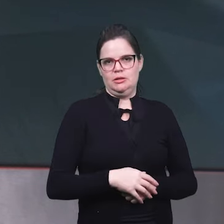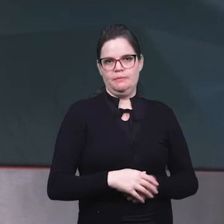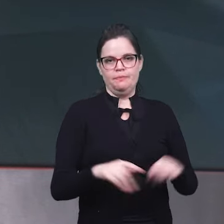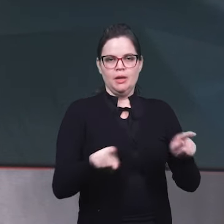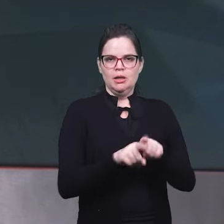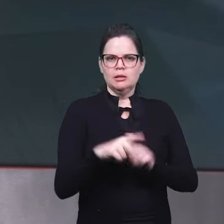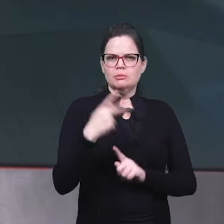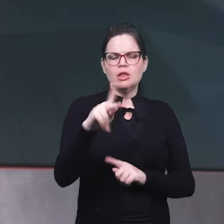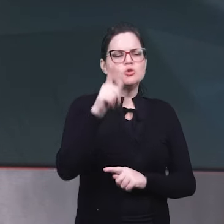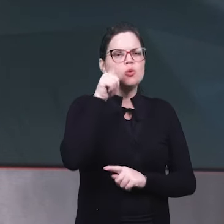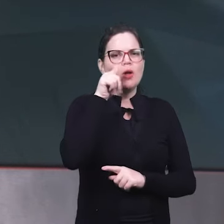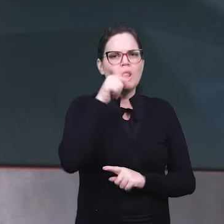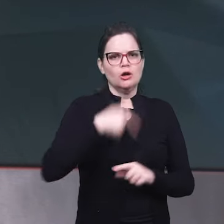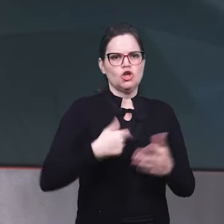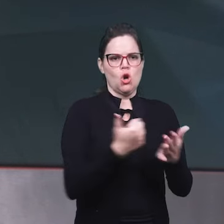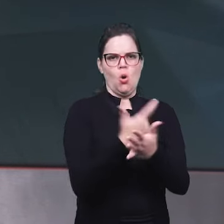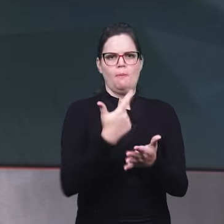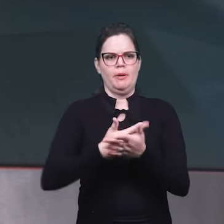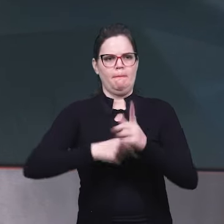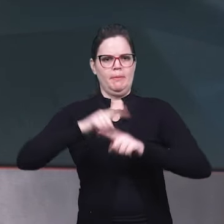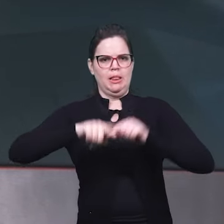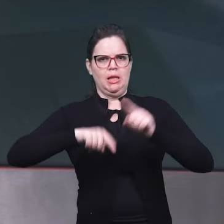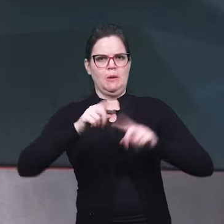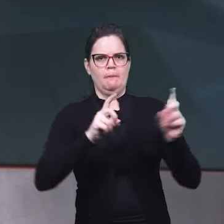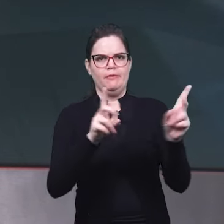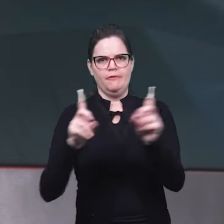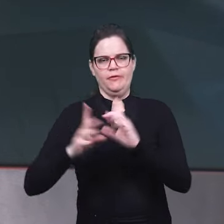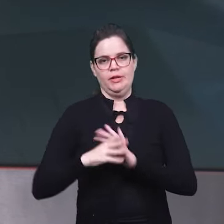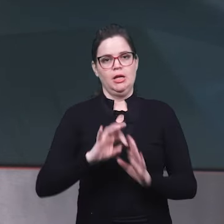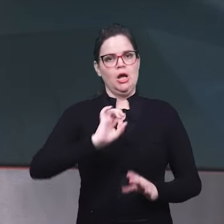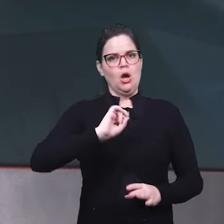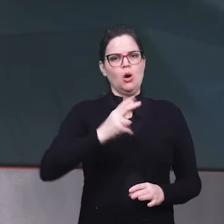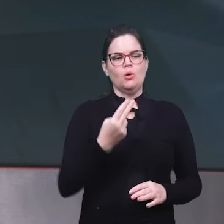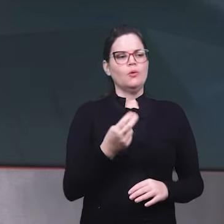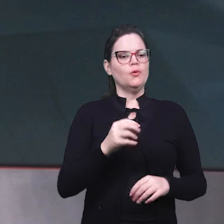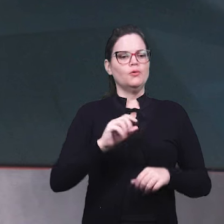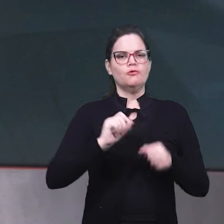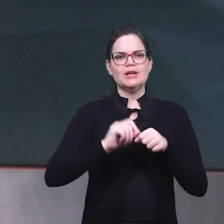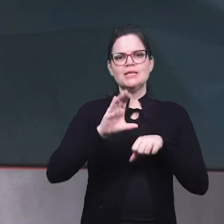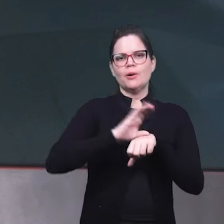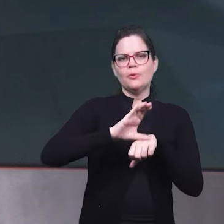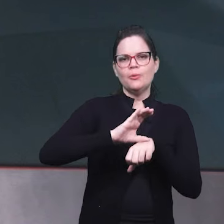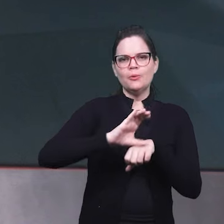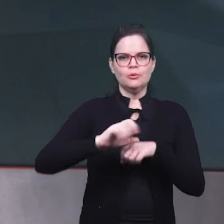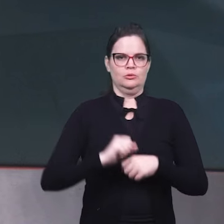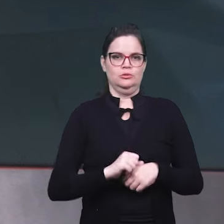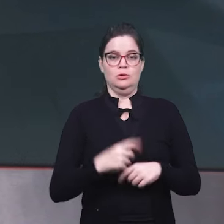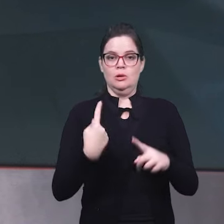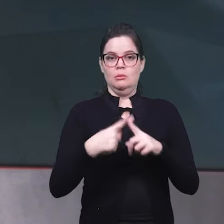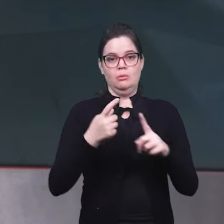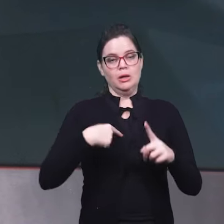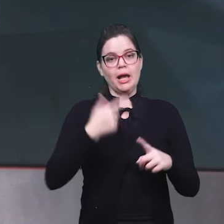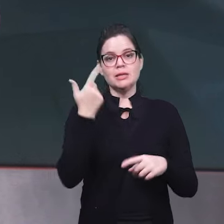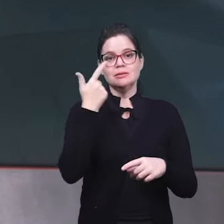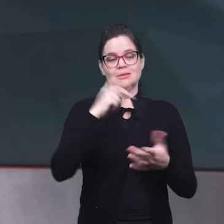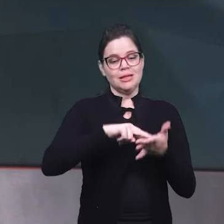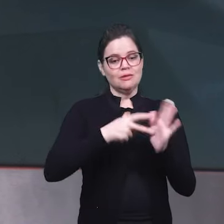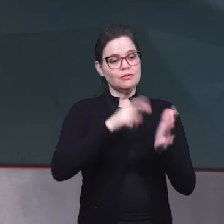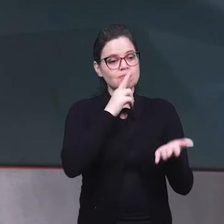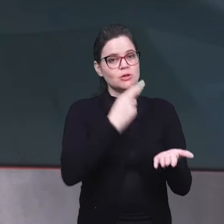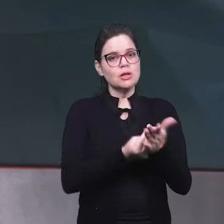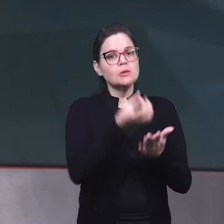seu negócio, para fazer um curso de especialização, né, dentro da